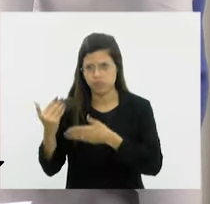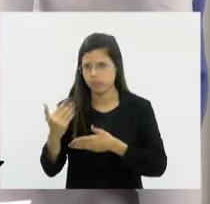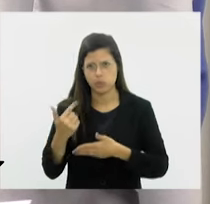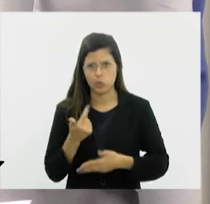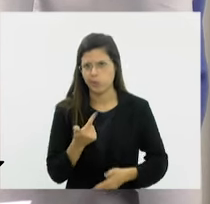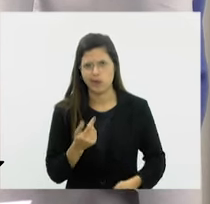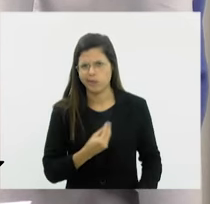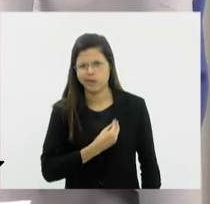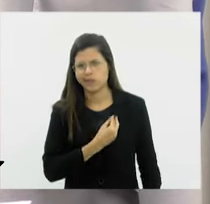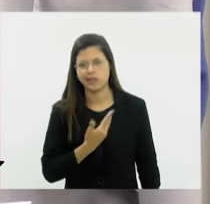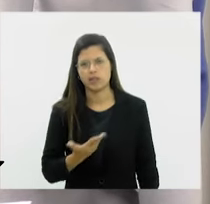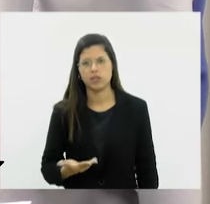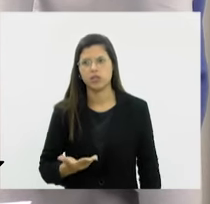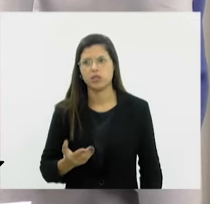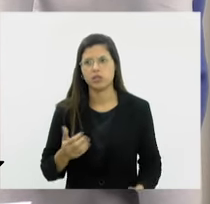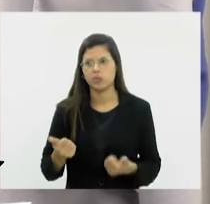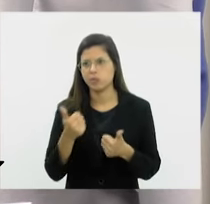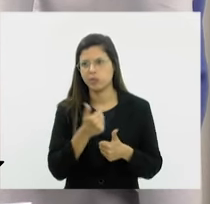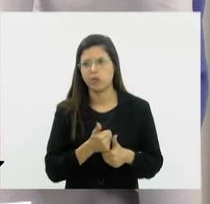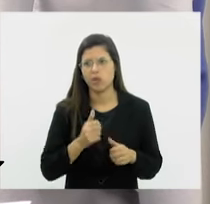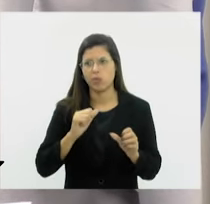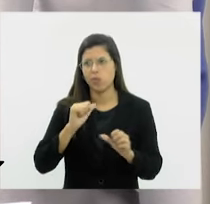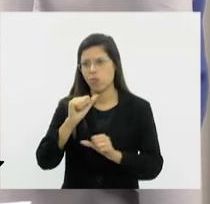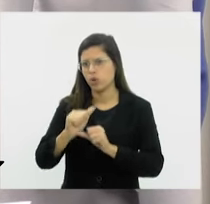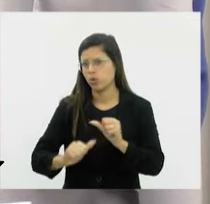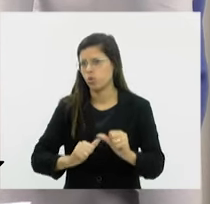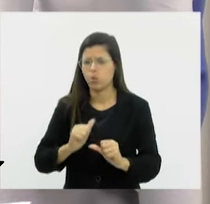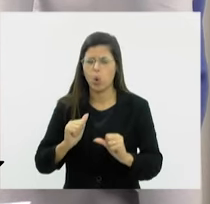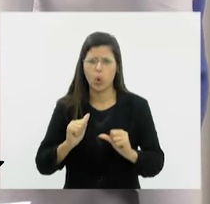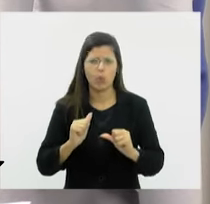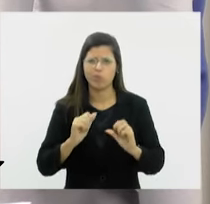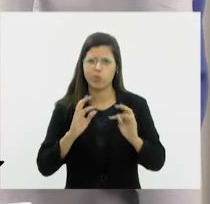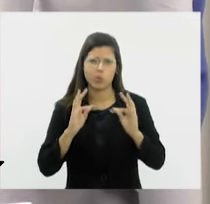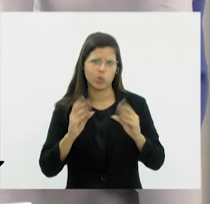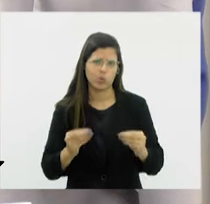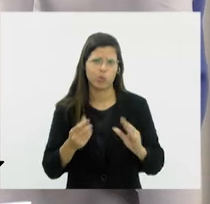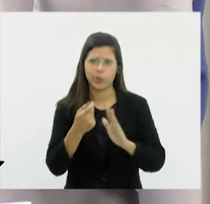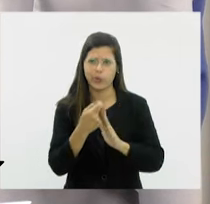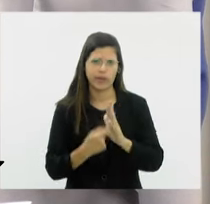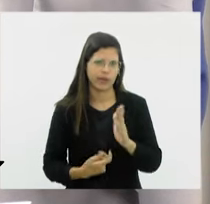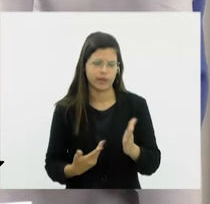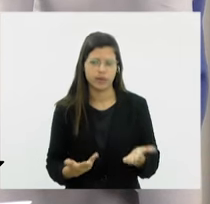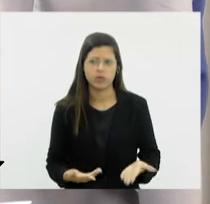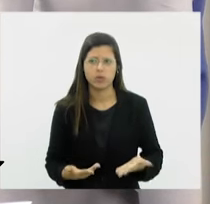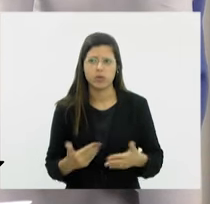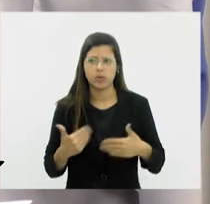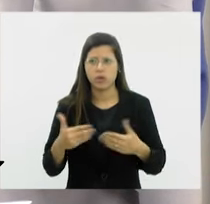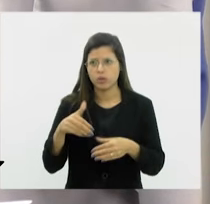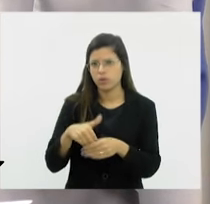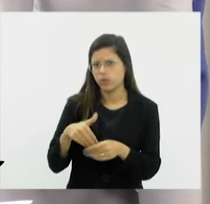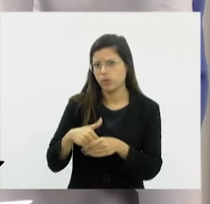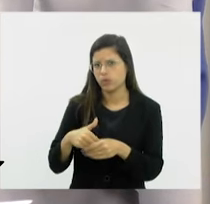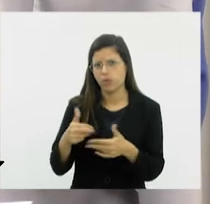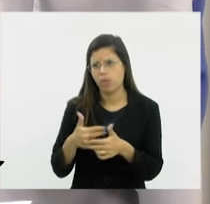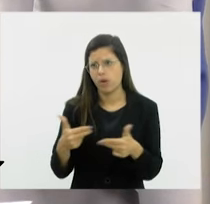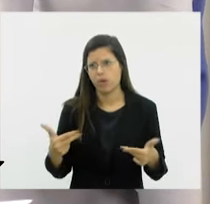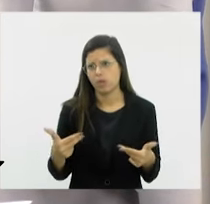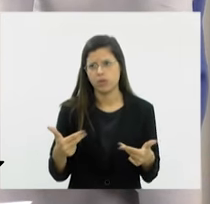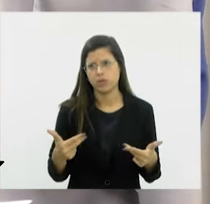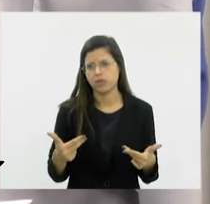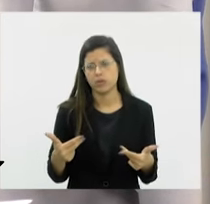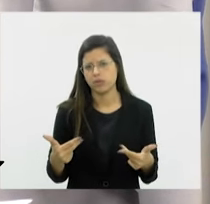foi um substitutivo que mudou diametralmente o texto original. Então, a gente votou algo que não existe. A gente não